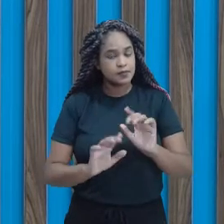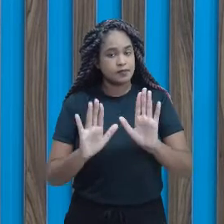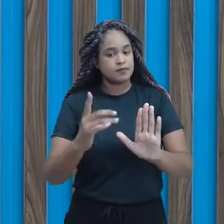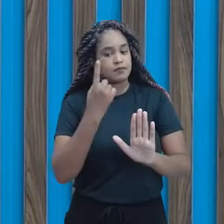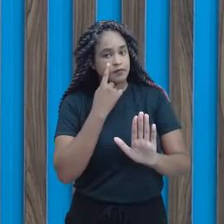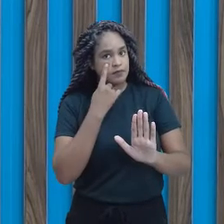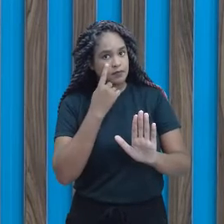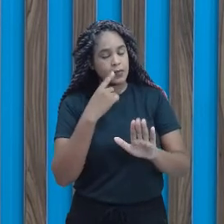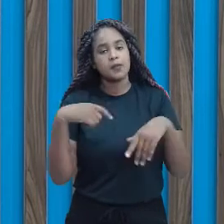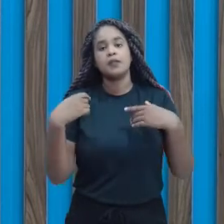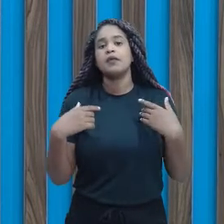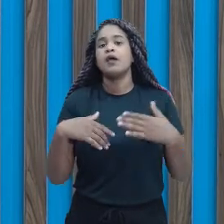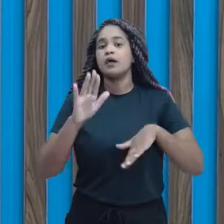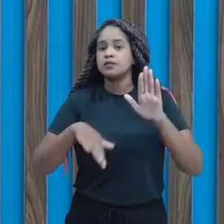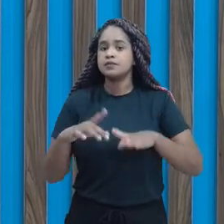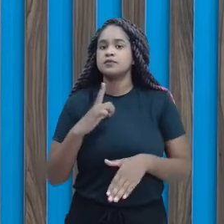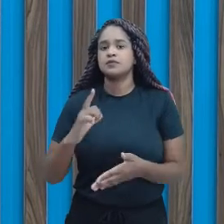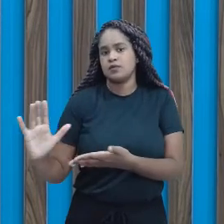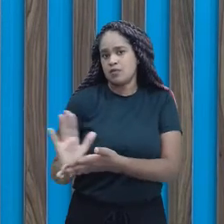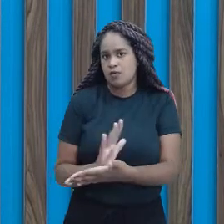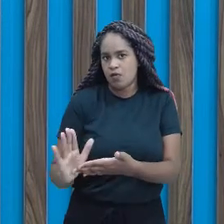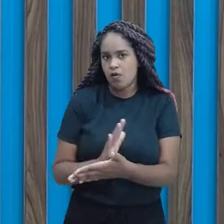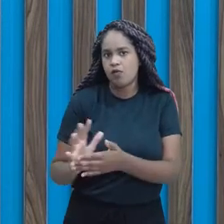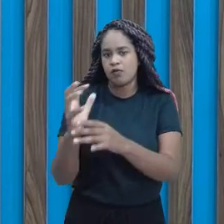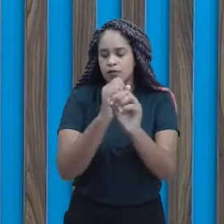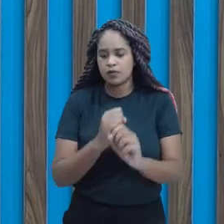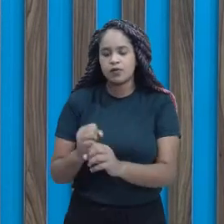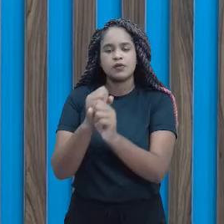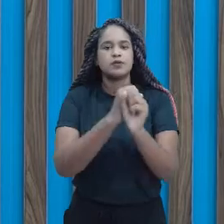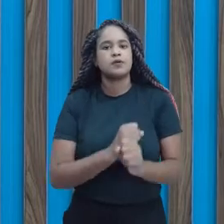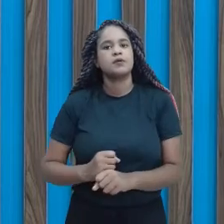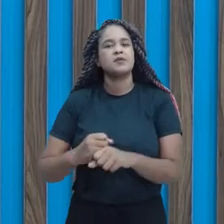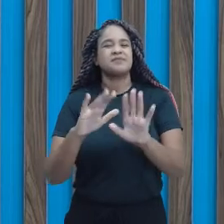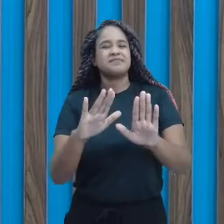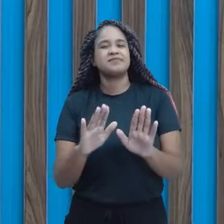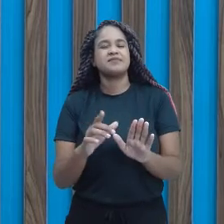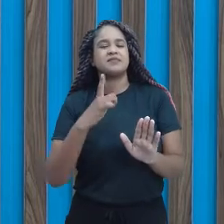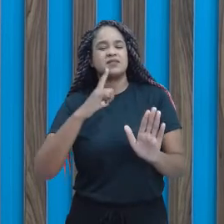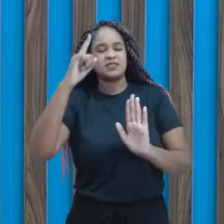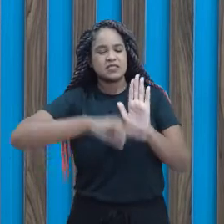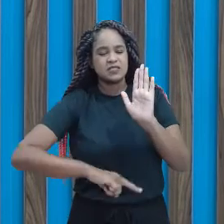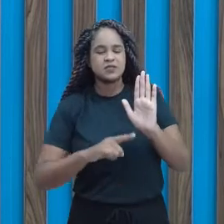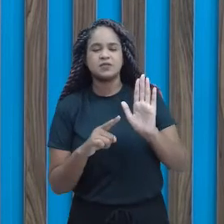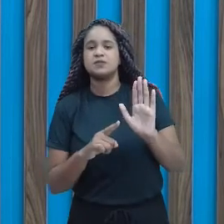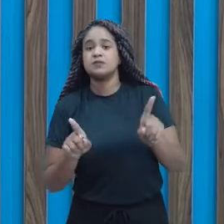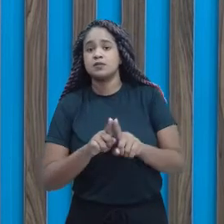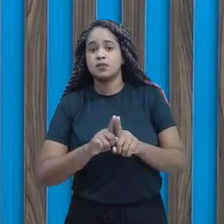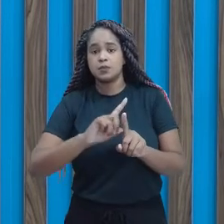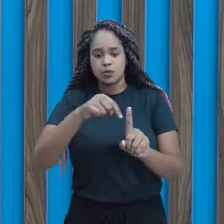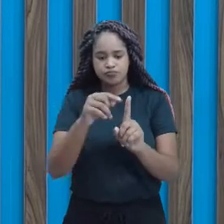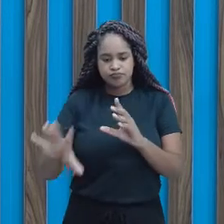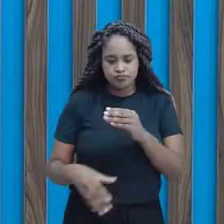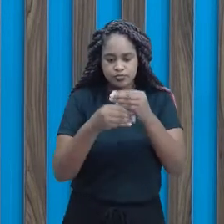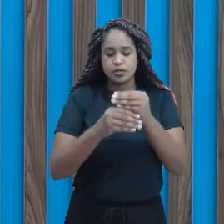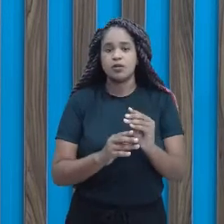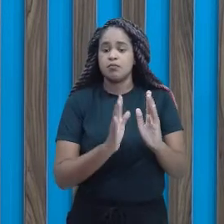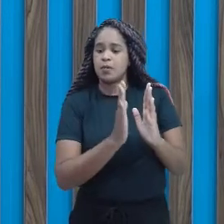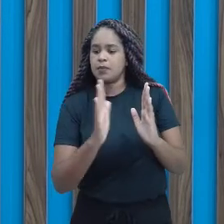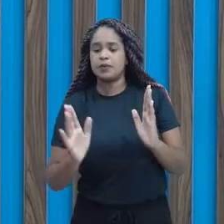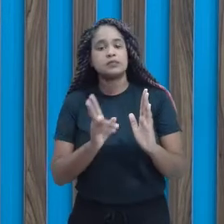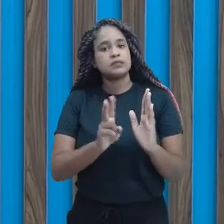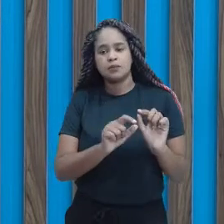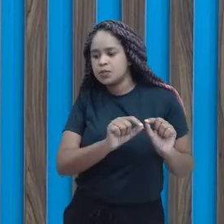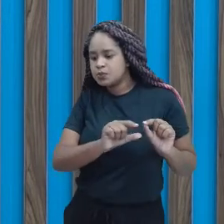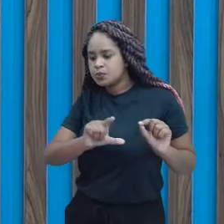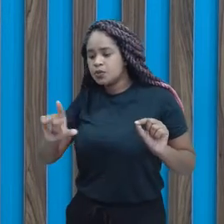todavia, vai aparecer problemas em que vai haver descontos e aumentos sucessivos, e aí não